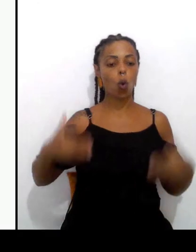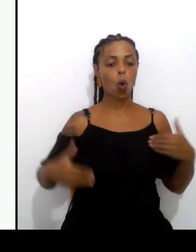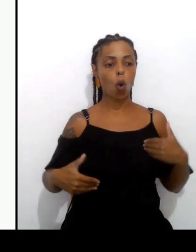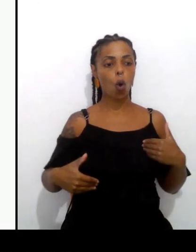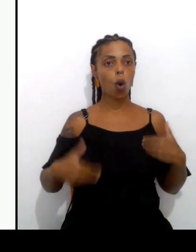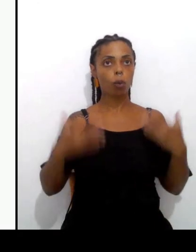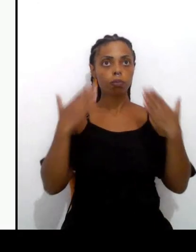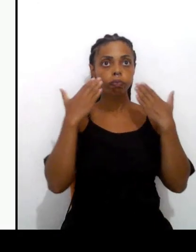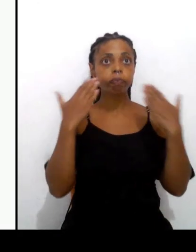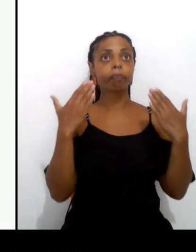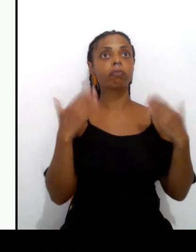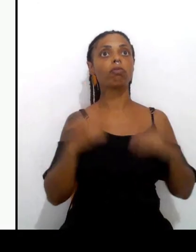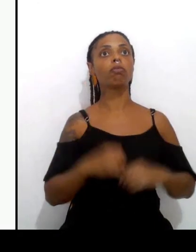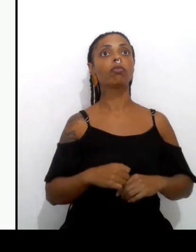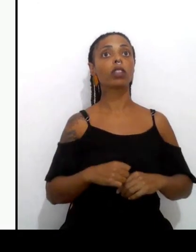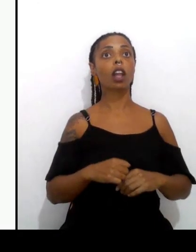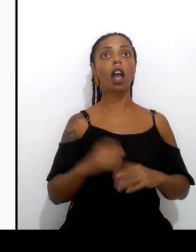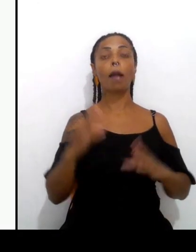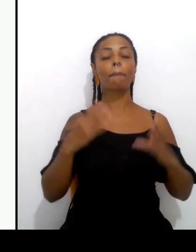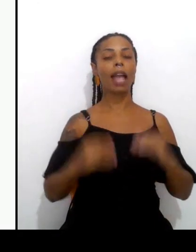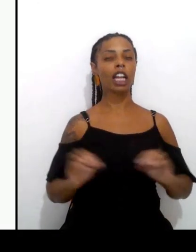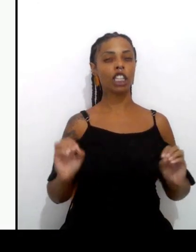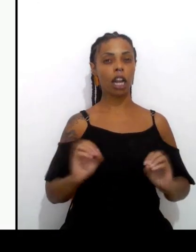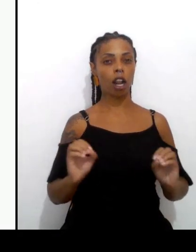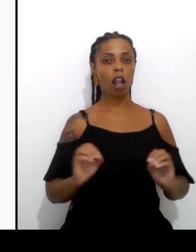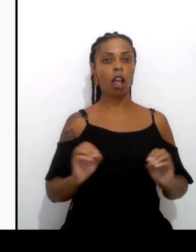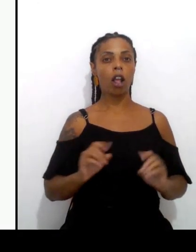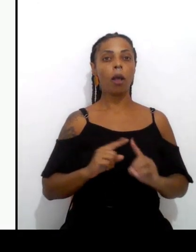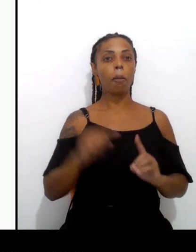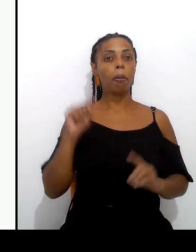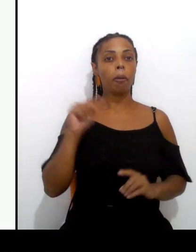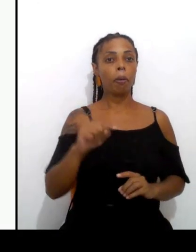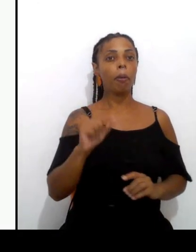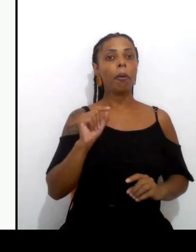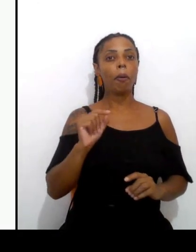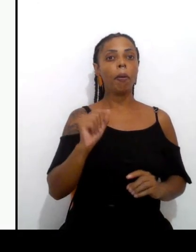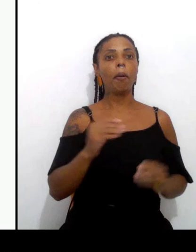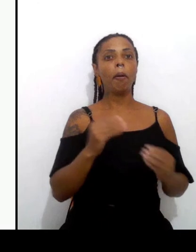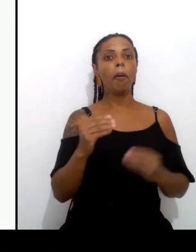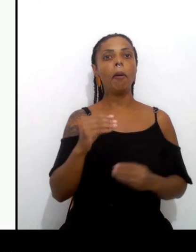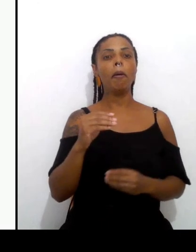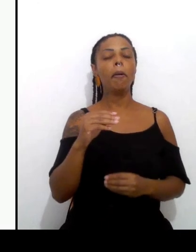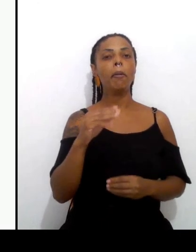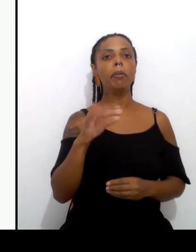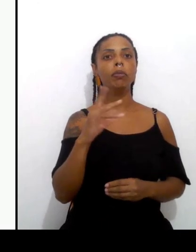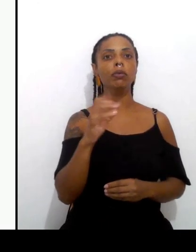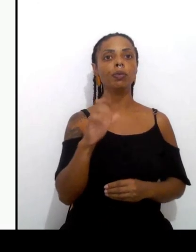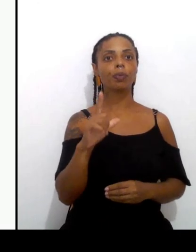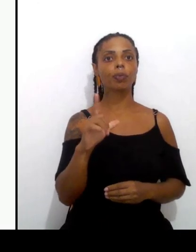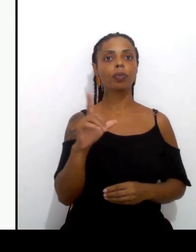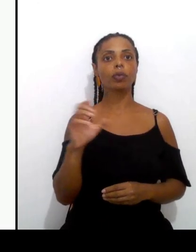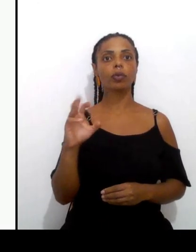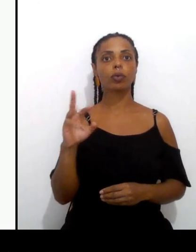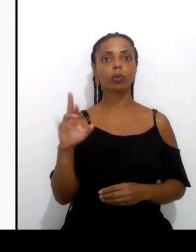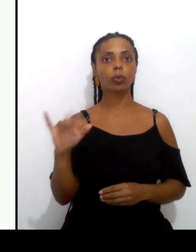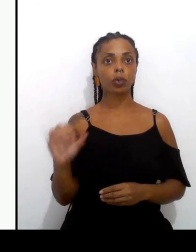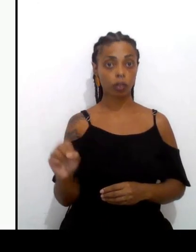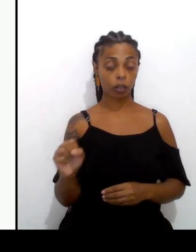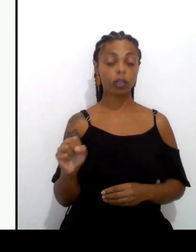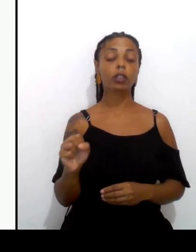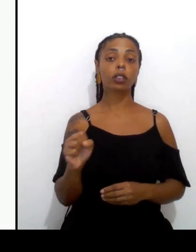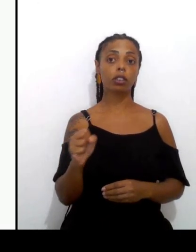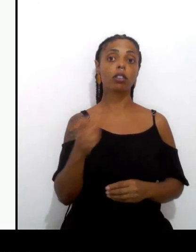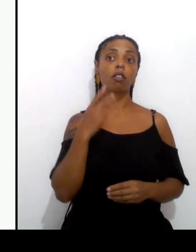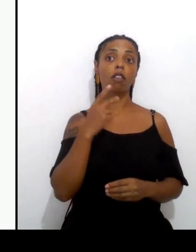intacto essa é uma escala que acaba com o que Michel Lewis descreve como sendo uma forma em definível das figuras